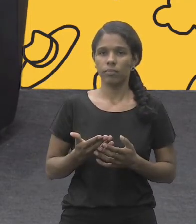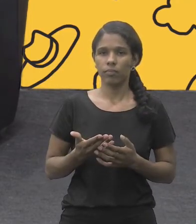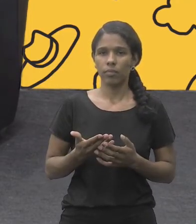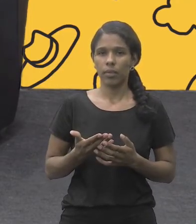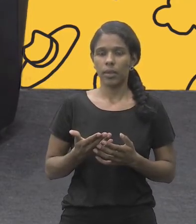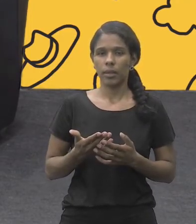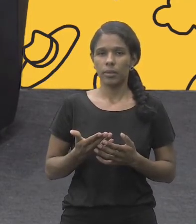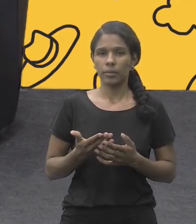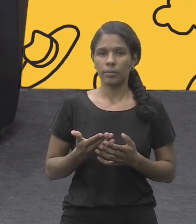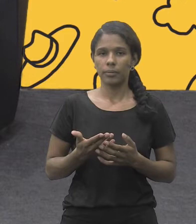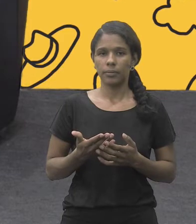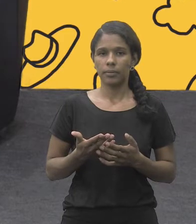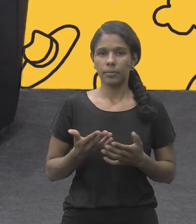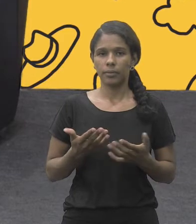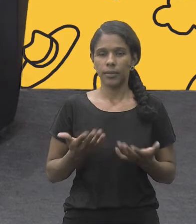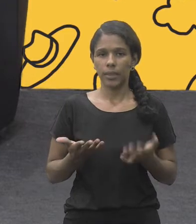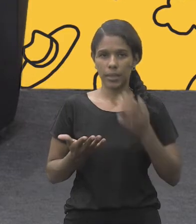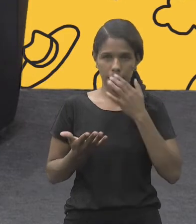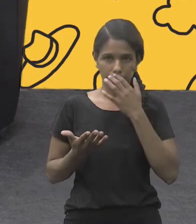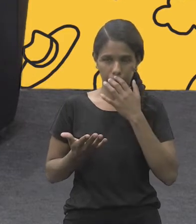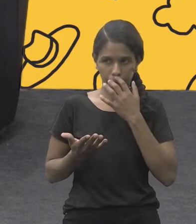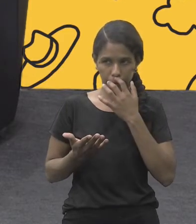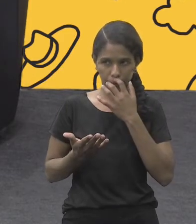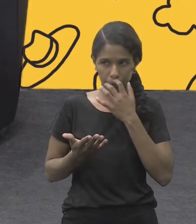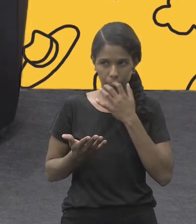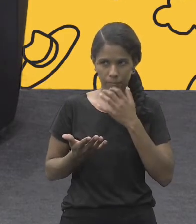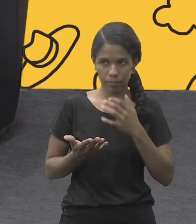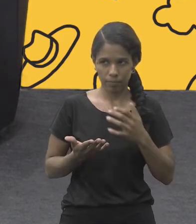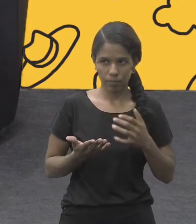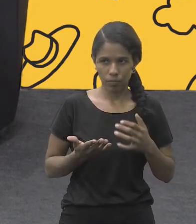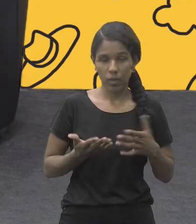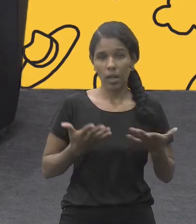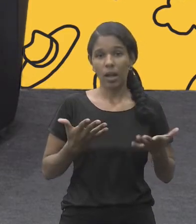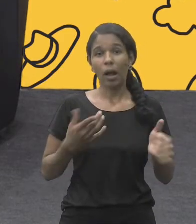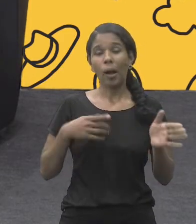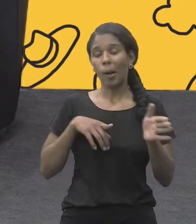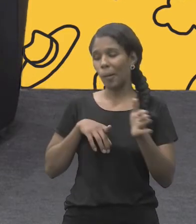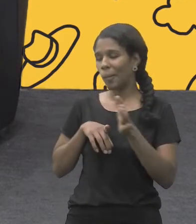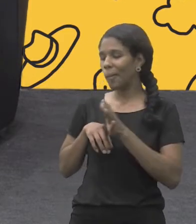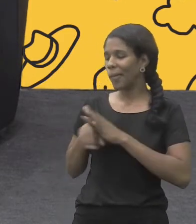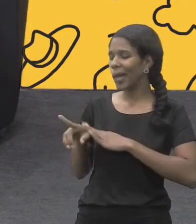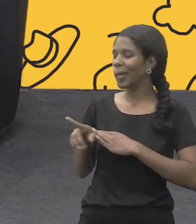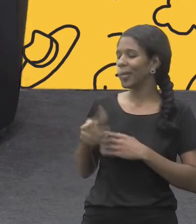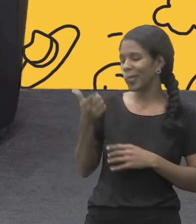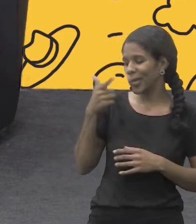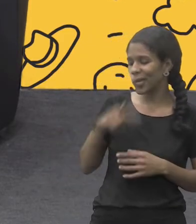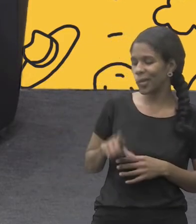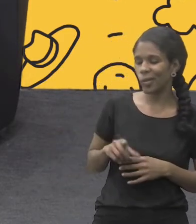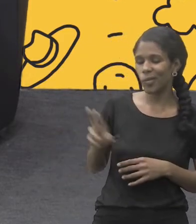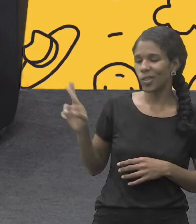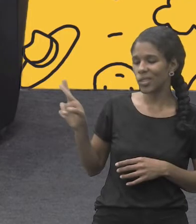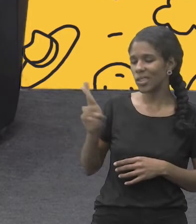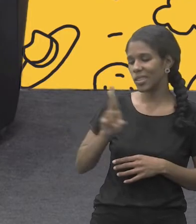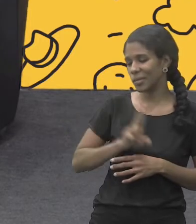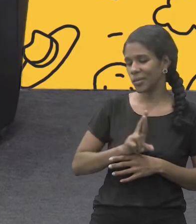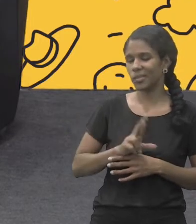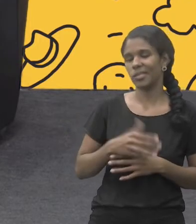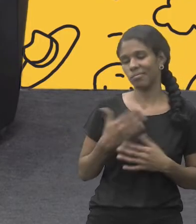eu te falei agora. É, a pergunta tá falando do mesmo assunto, você tá respondendo. Aí.